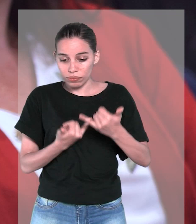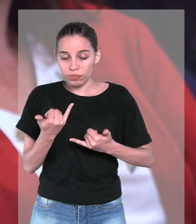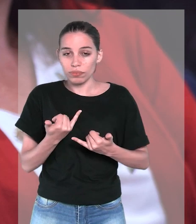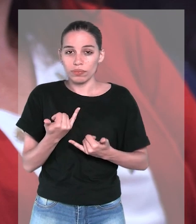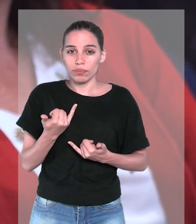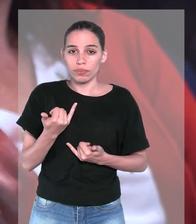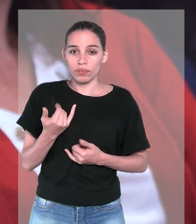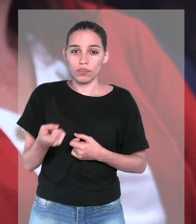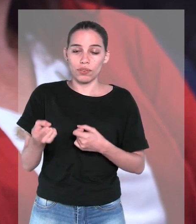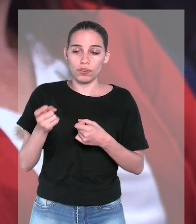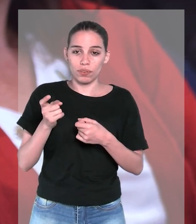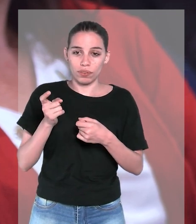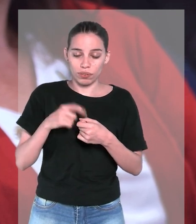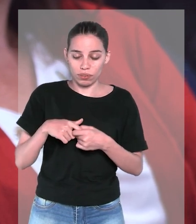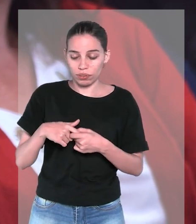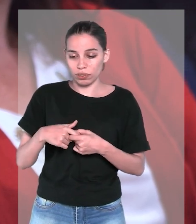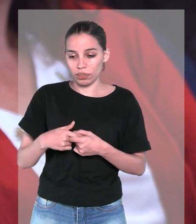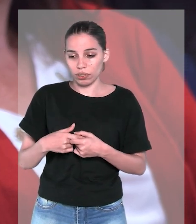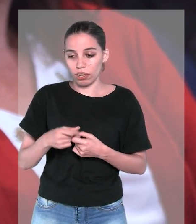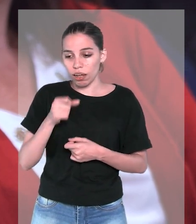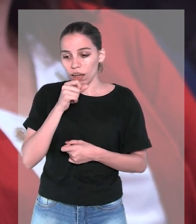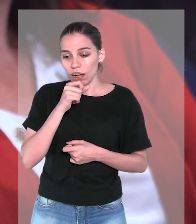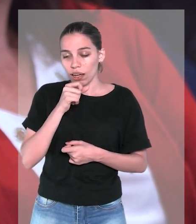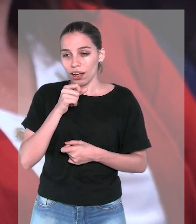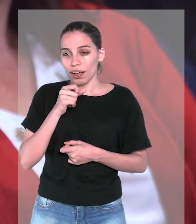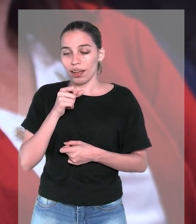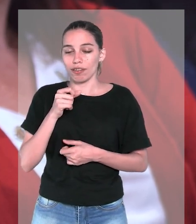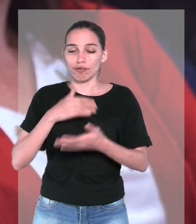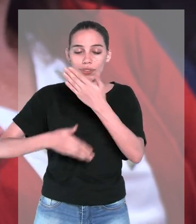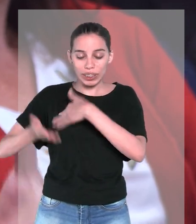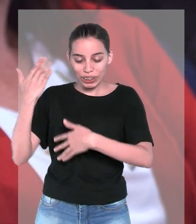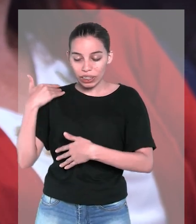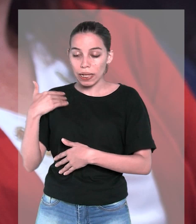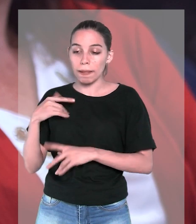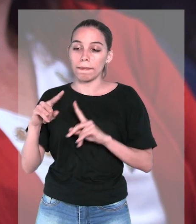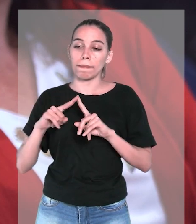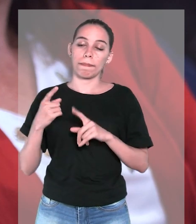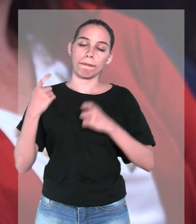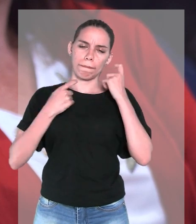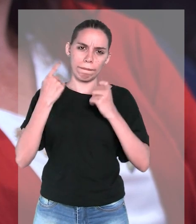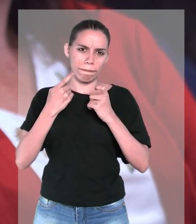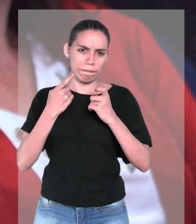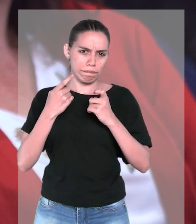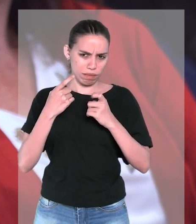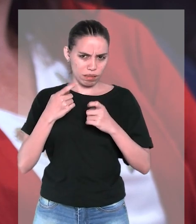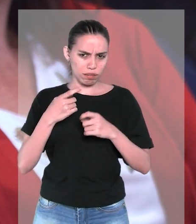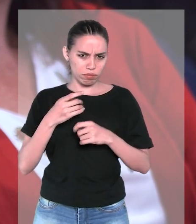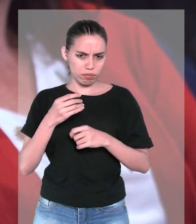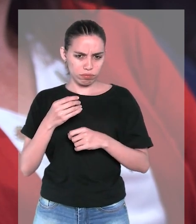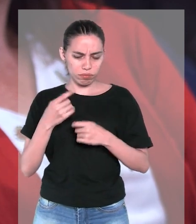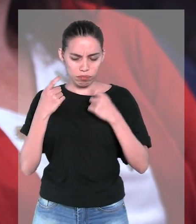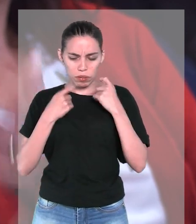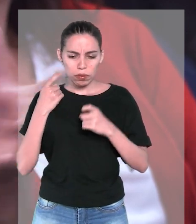nossos professores? E quem ensina? Como é que a gente está cuidando deles também? Acho que você conseguiu dar um pouco de direcionamento, mas